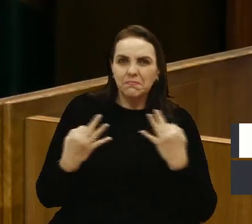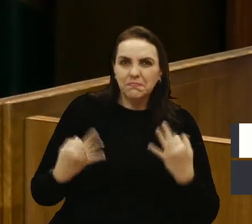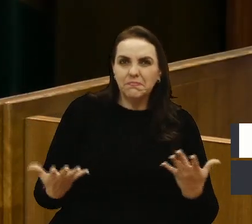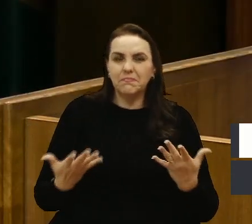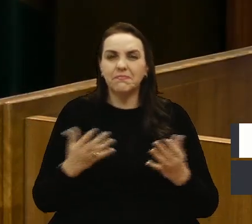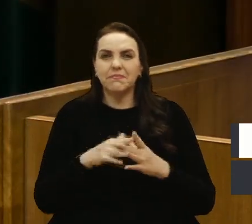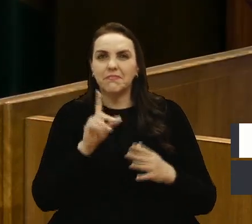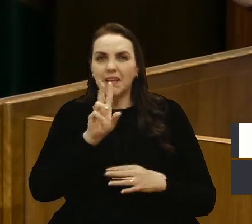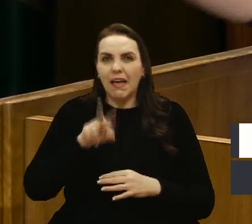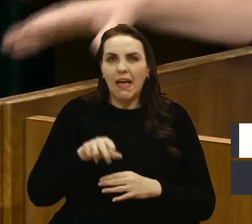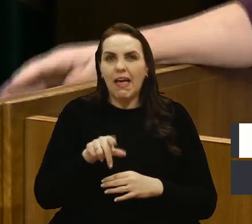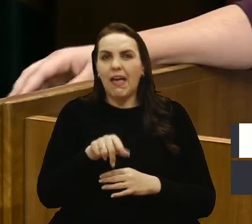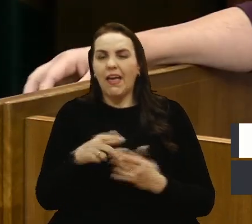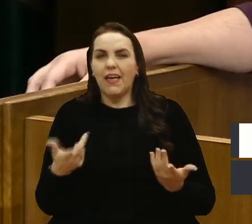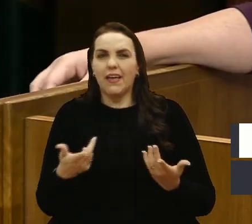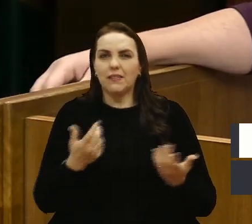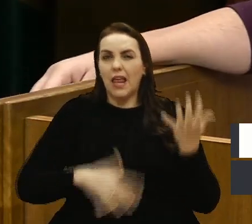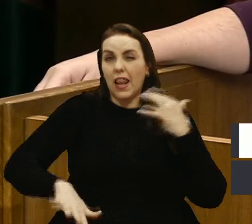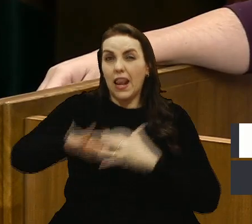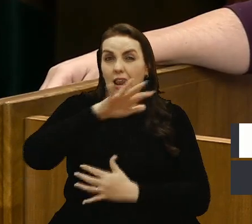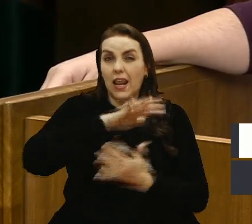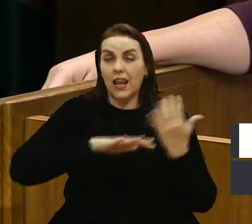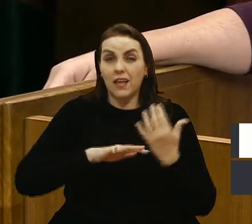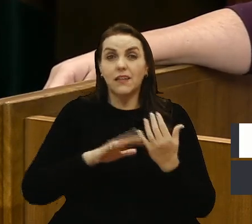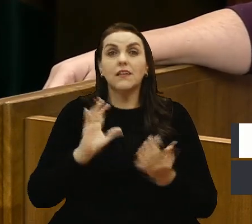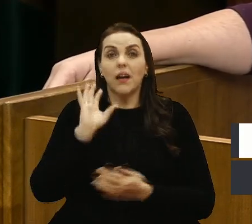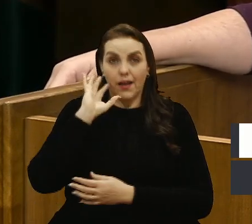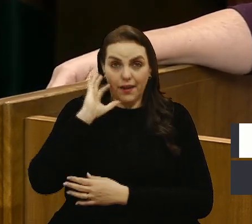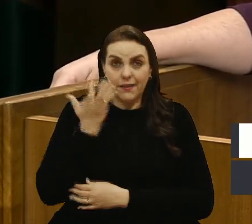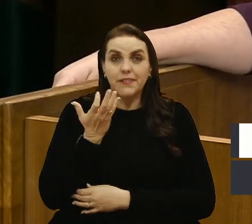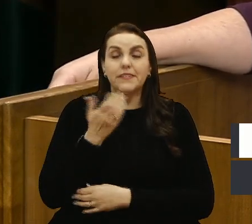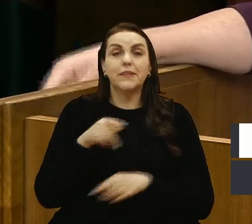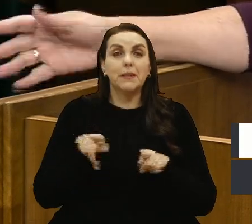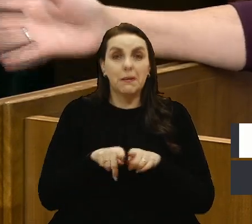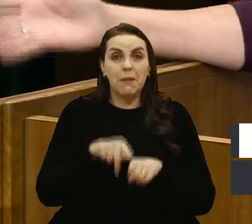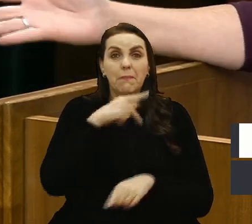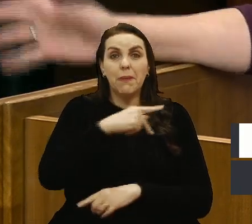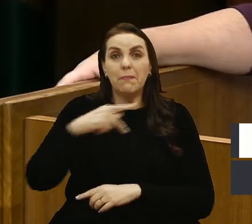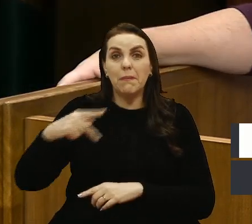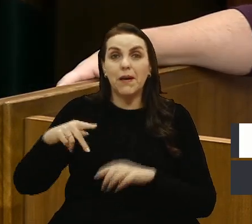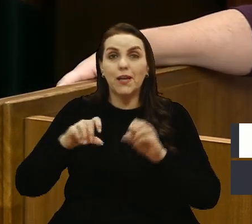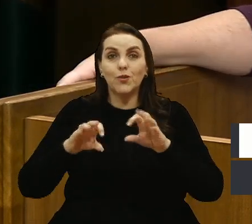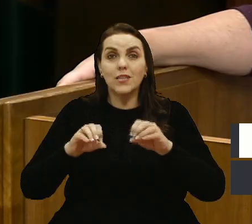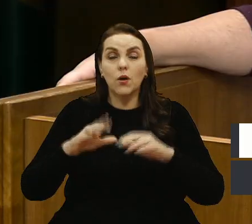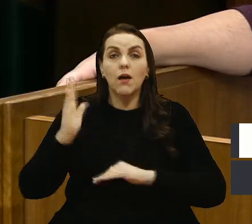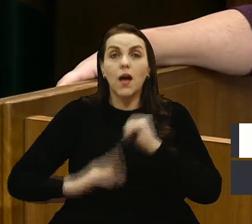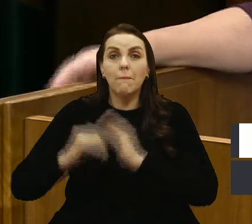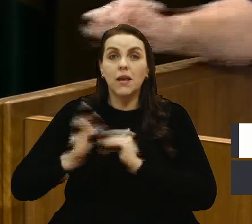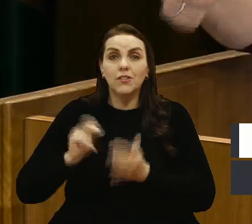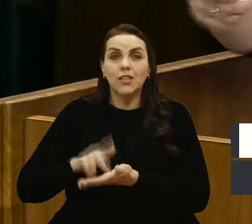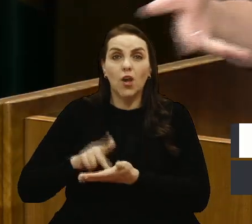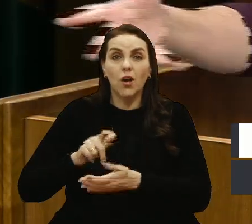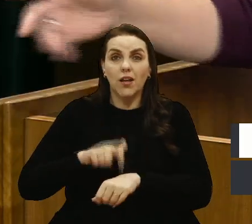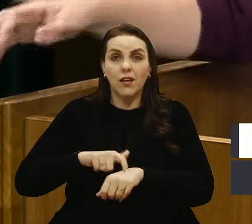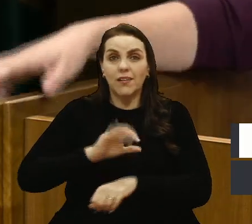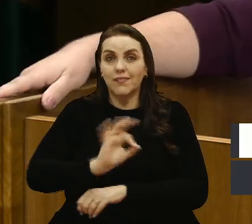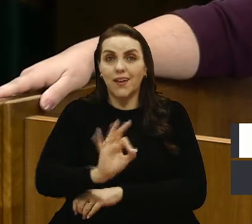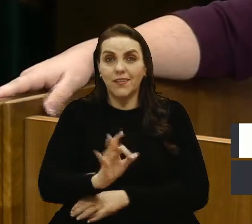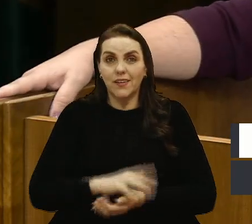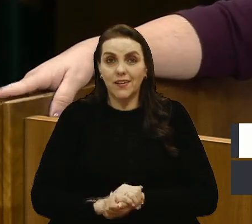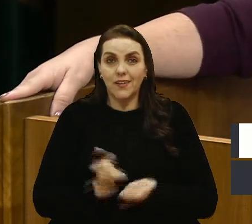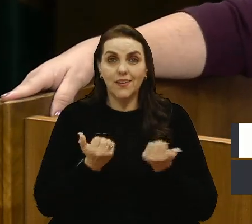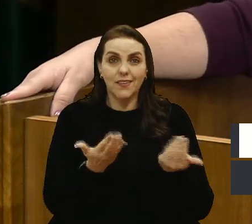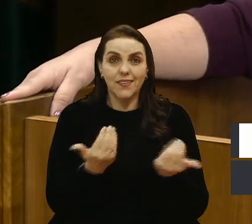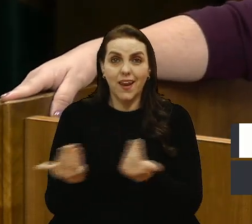e tendel, assim como aconteceu na PPP da educação, mas na prática nada. Na prática a entrega